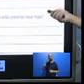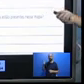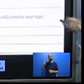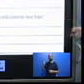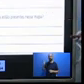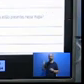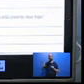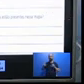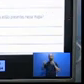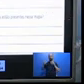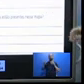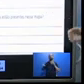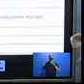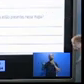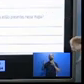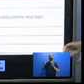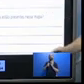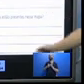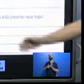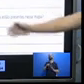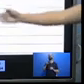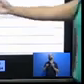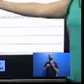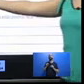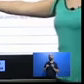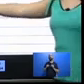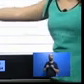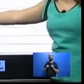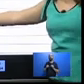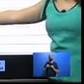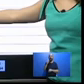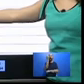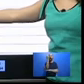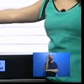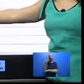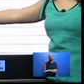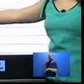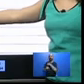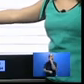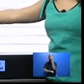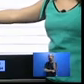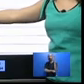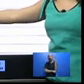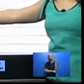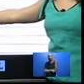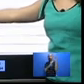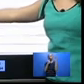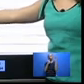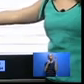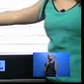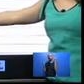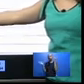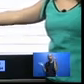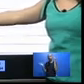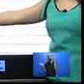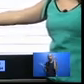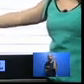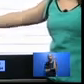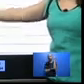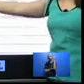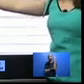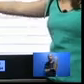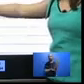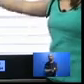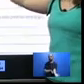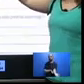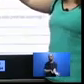mostra? Eles estão cortando a árvore do pau-brasil. Para que eles estão cortando?